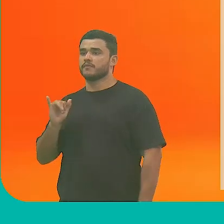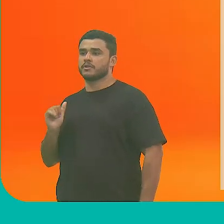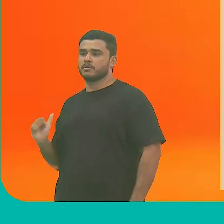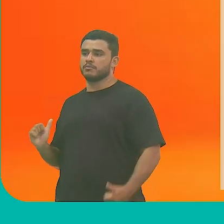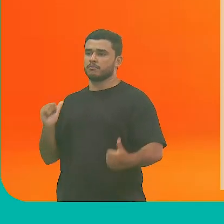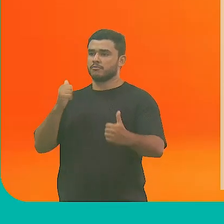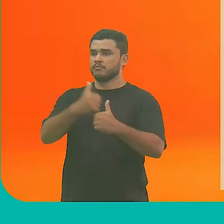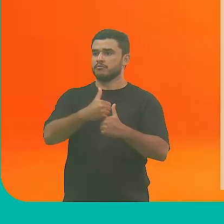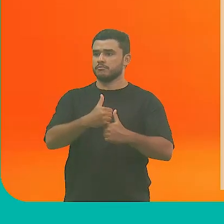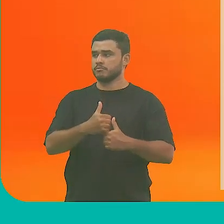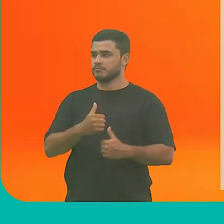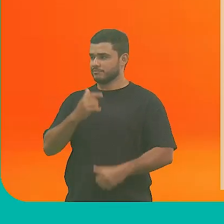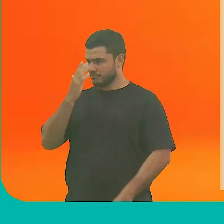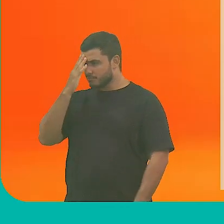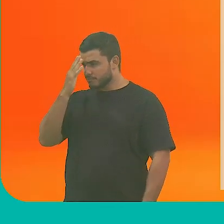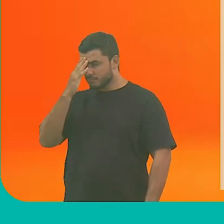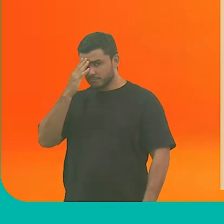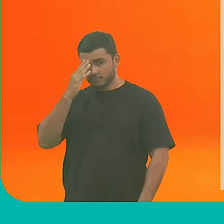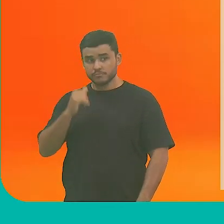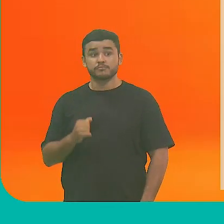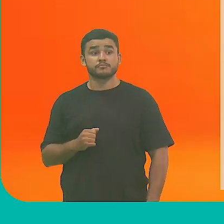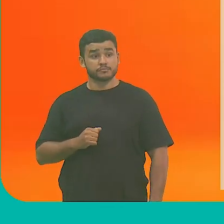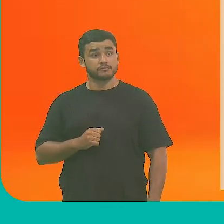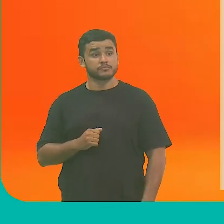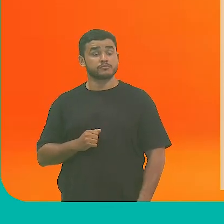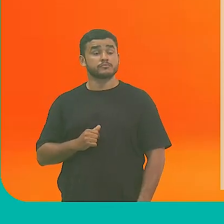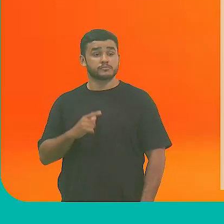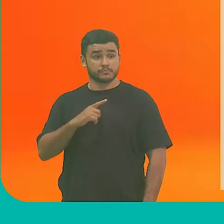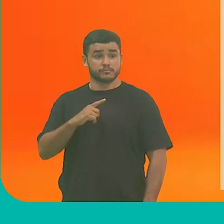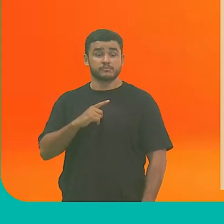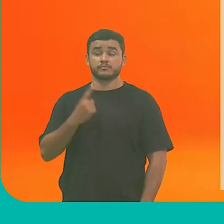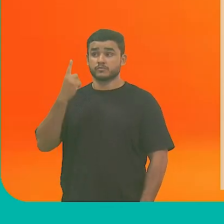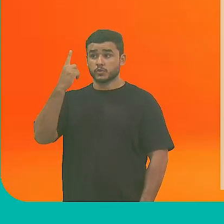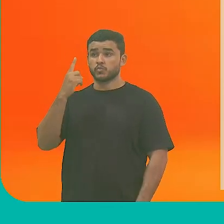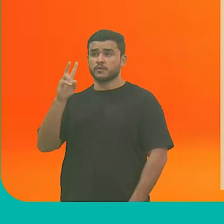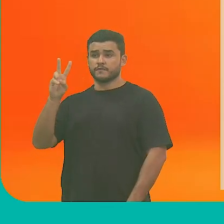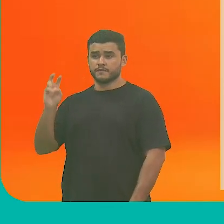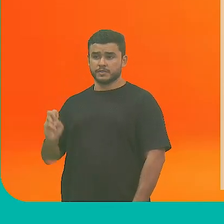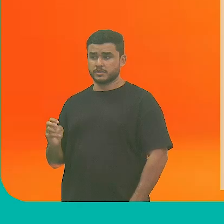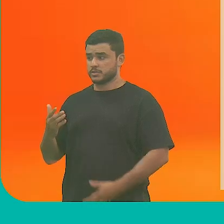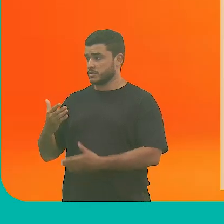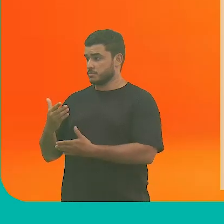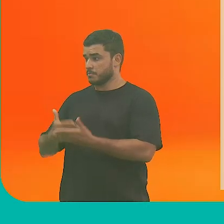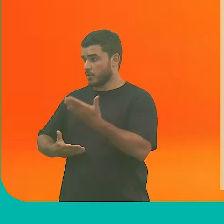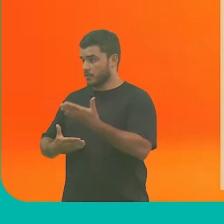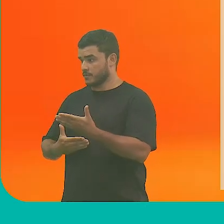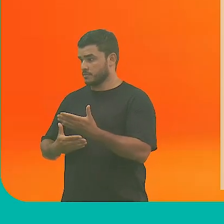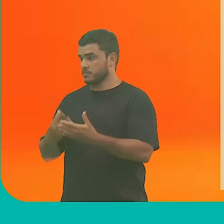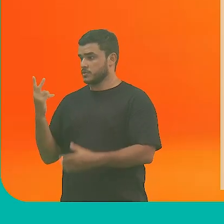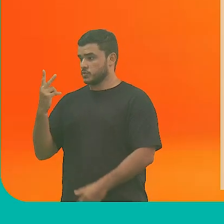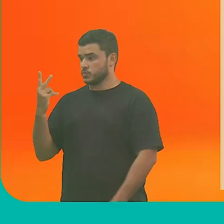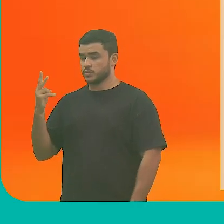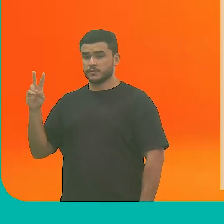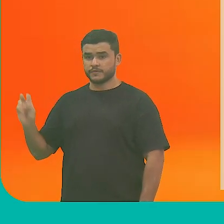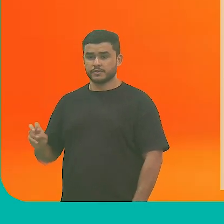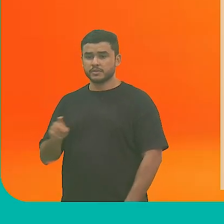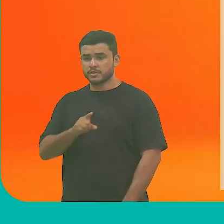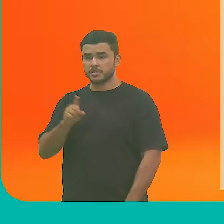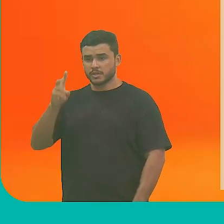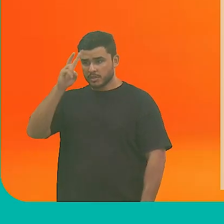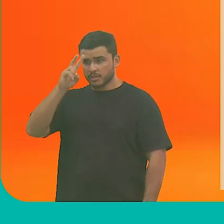ela é aplicada. Houve um momento que essa prova foi aplicada quando nós tivemos aquelas